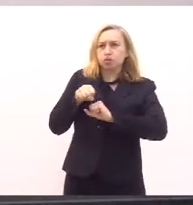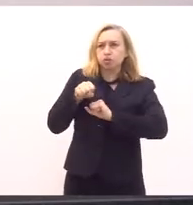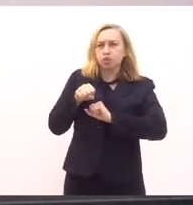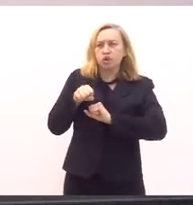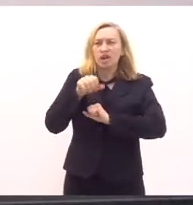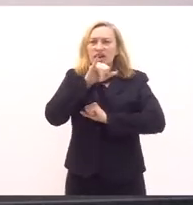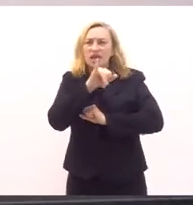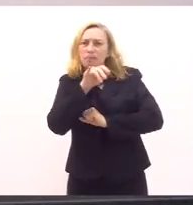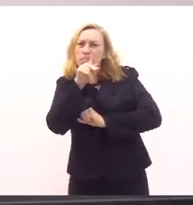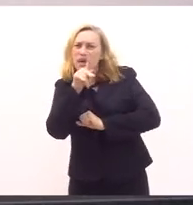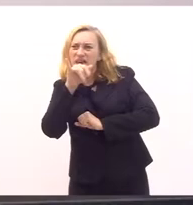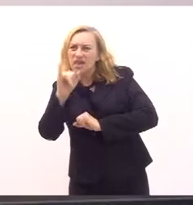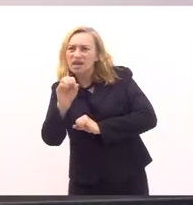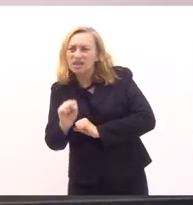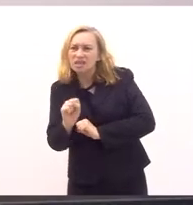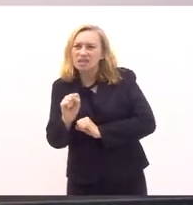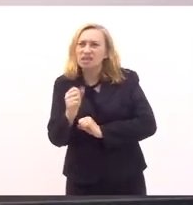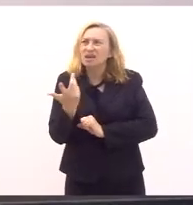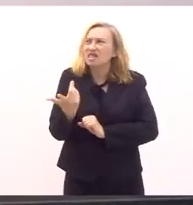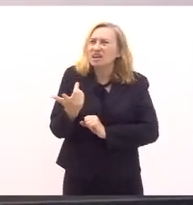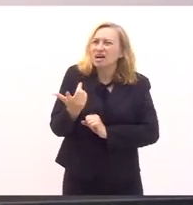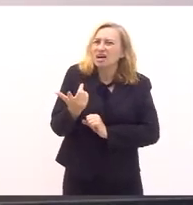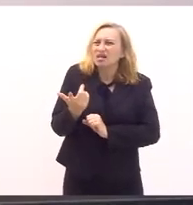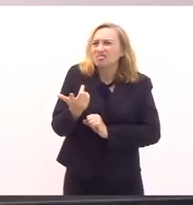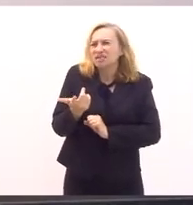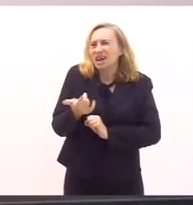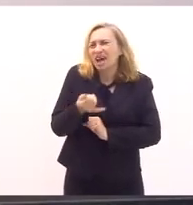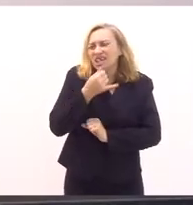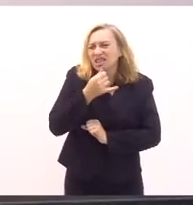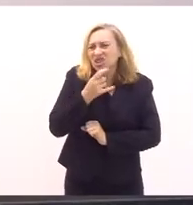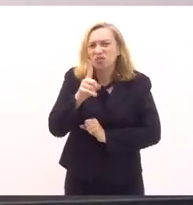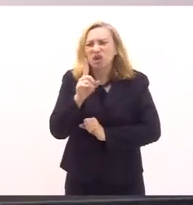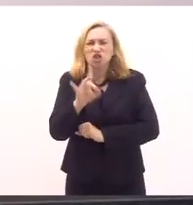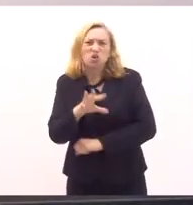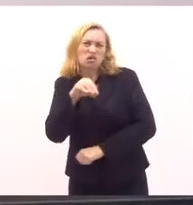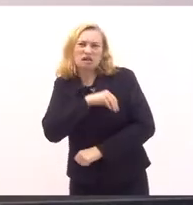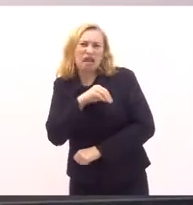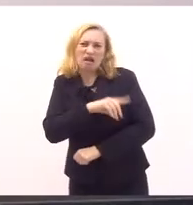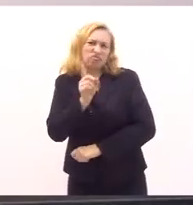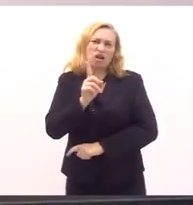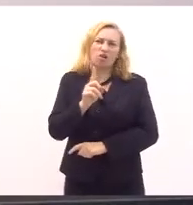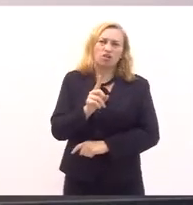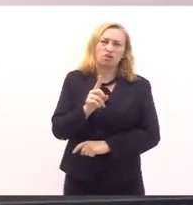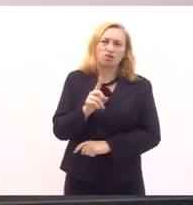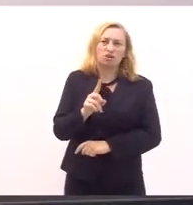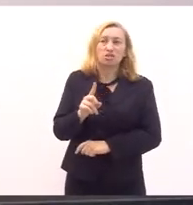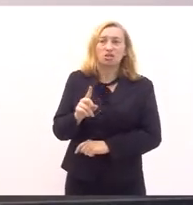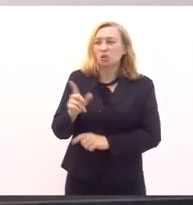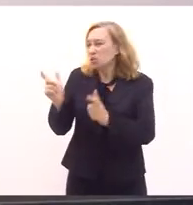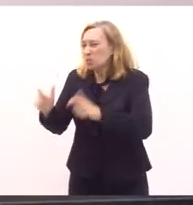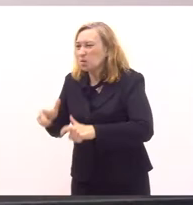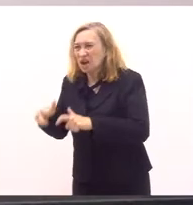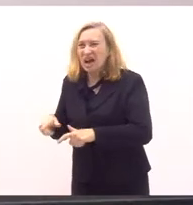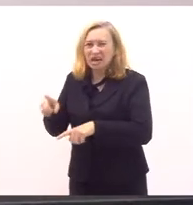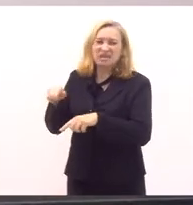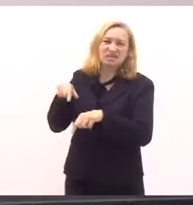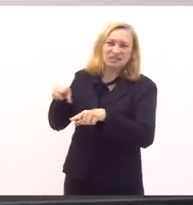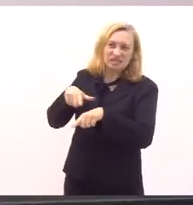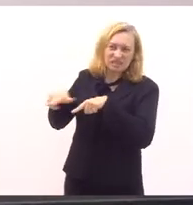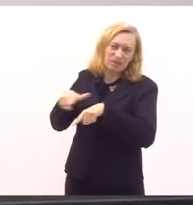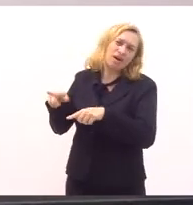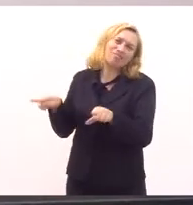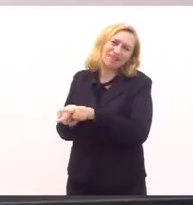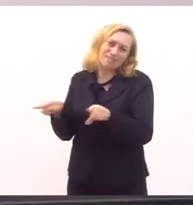IPIs... fica assim, a desejar, não é só salário, não. A condição de trabalho também é assim,